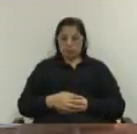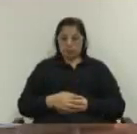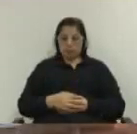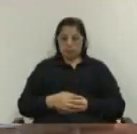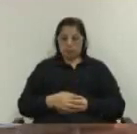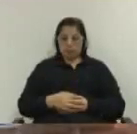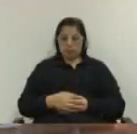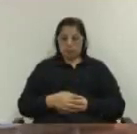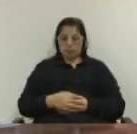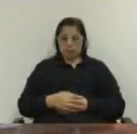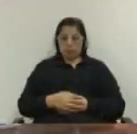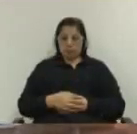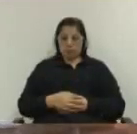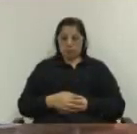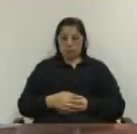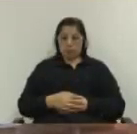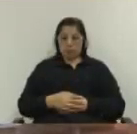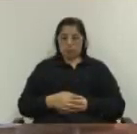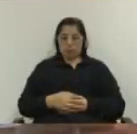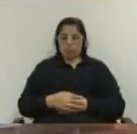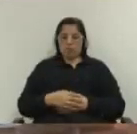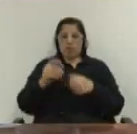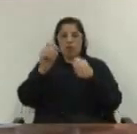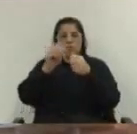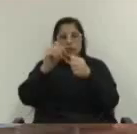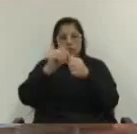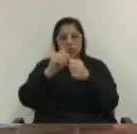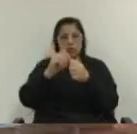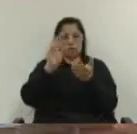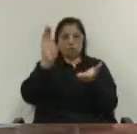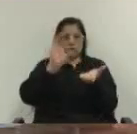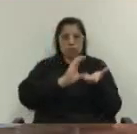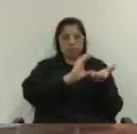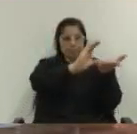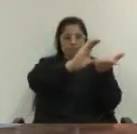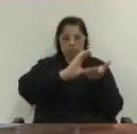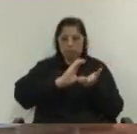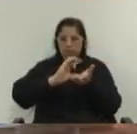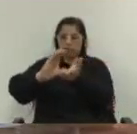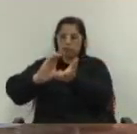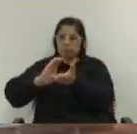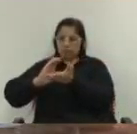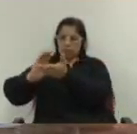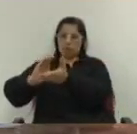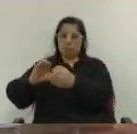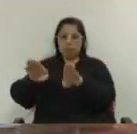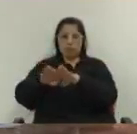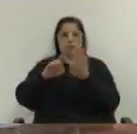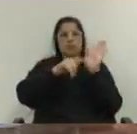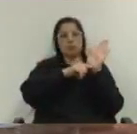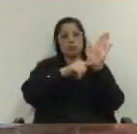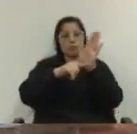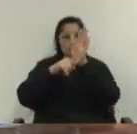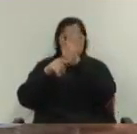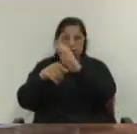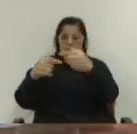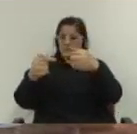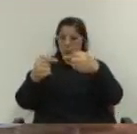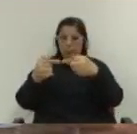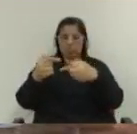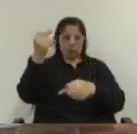subvenções, auxílios, empréstimos ou recursos de qualquer natureza em desacordo com os planos